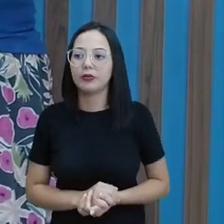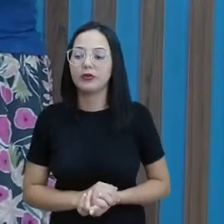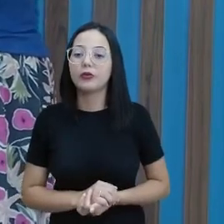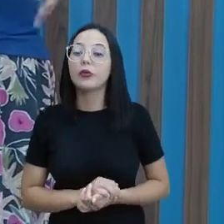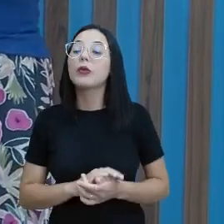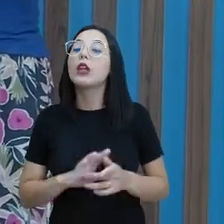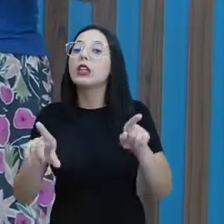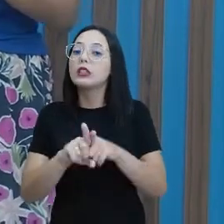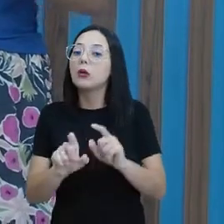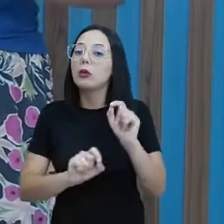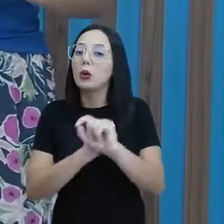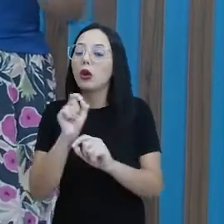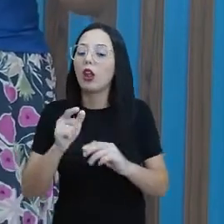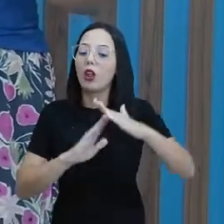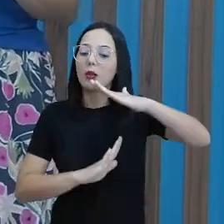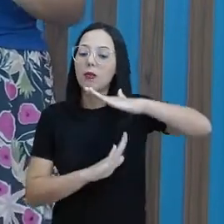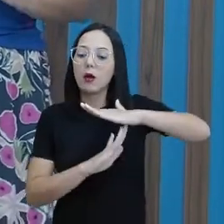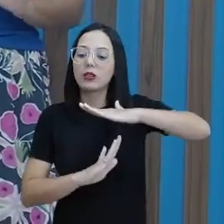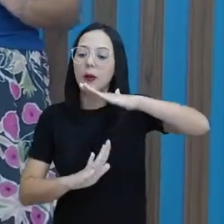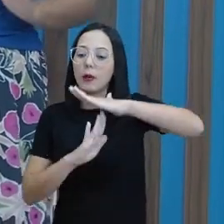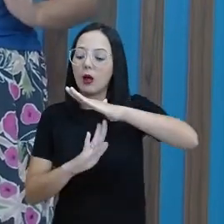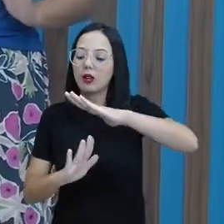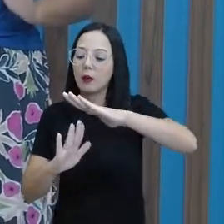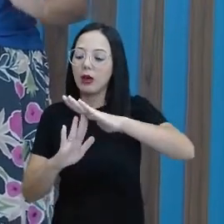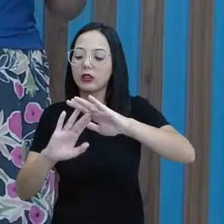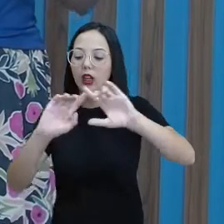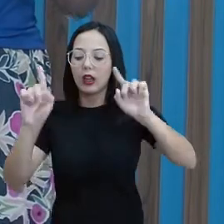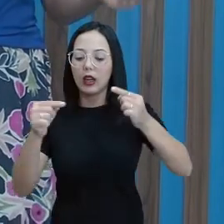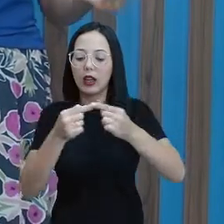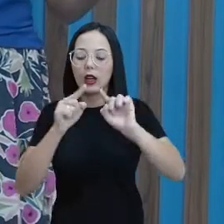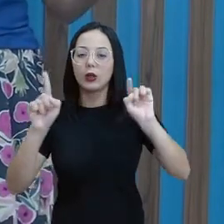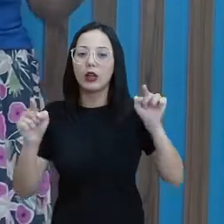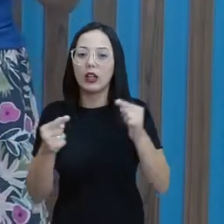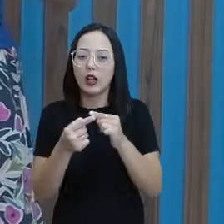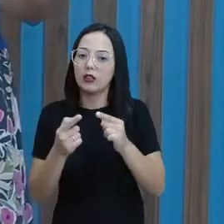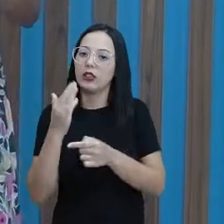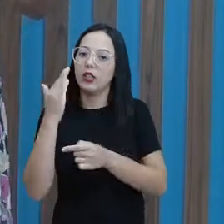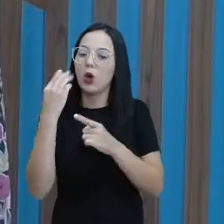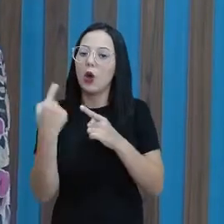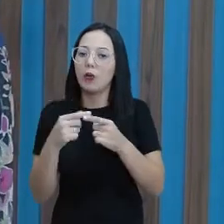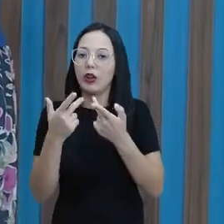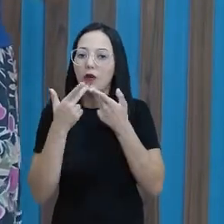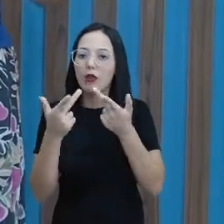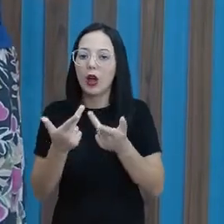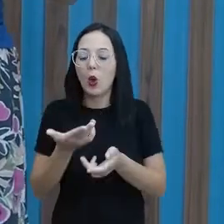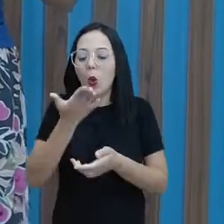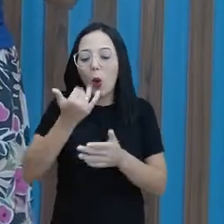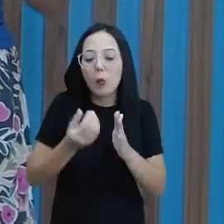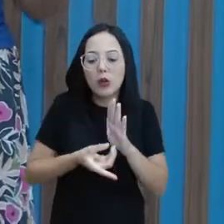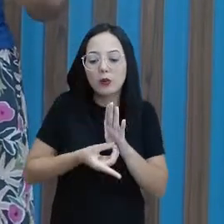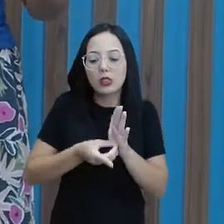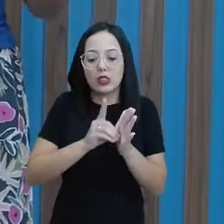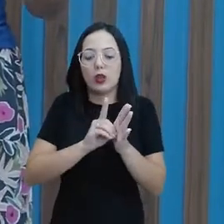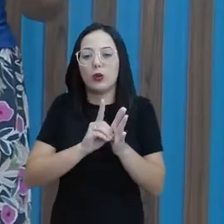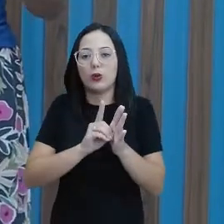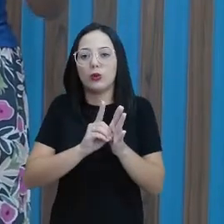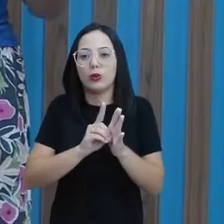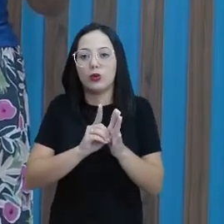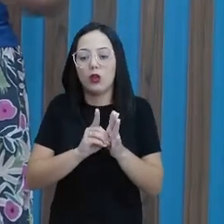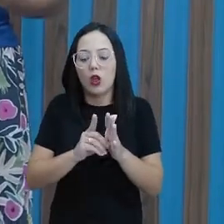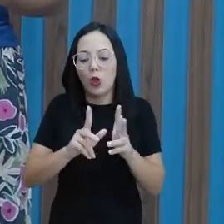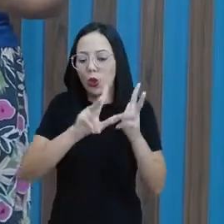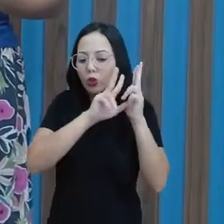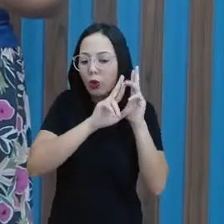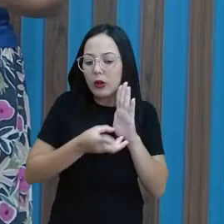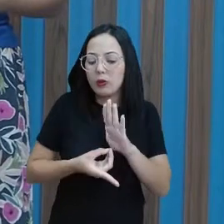Inclusive, vai dando uma pausa e um encadeamento lógico às ações. Quando eu digo comemos cedo,